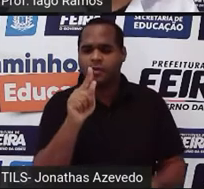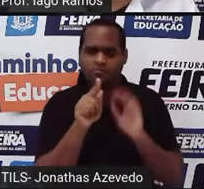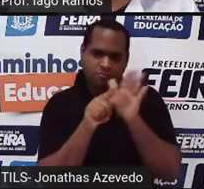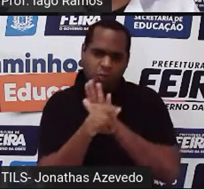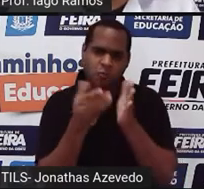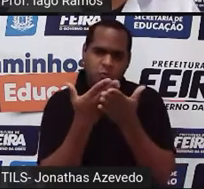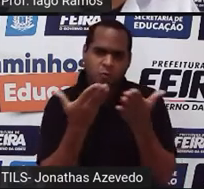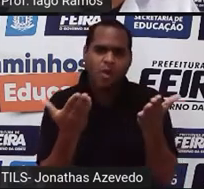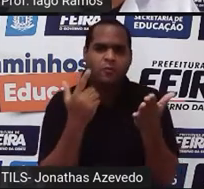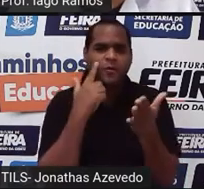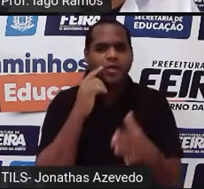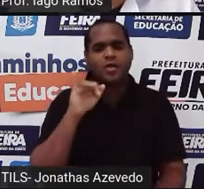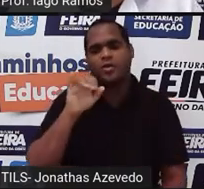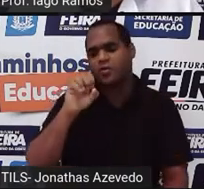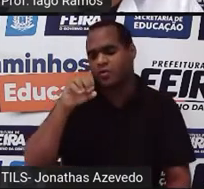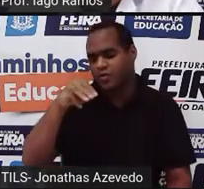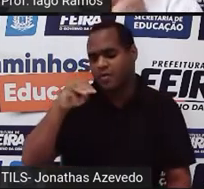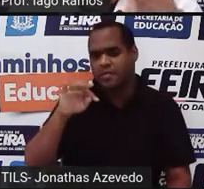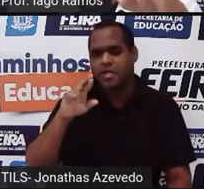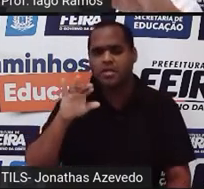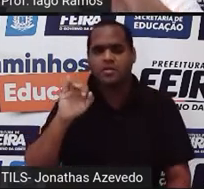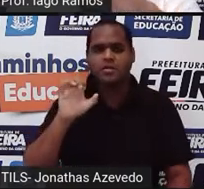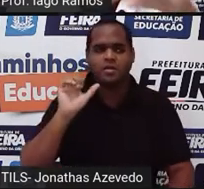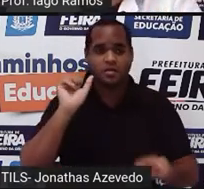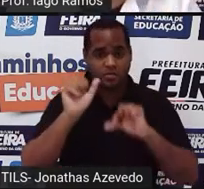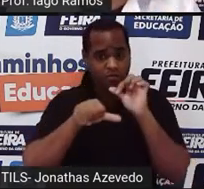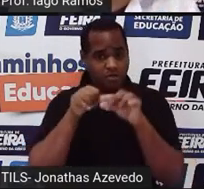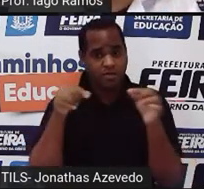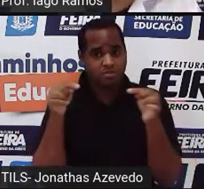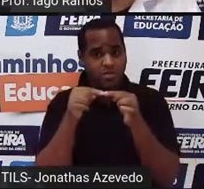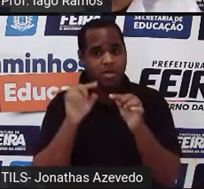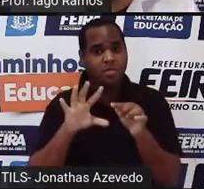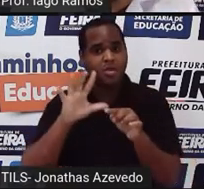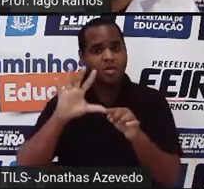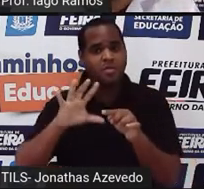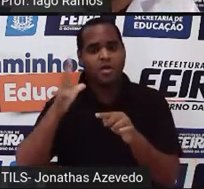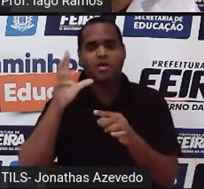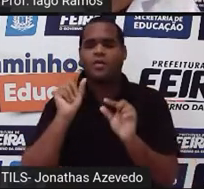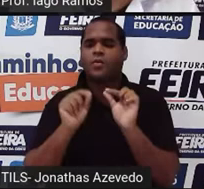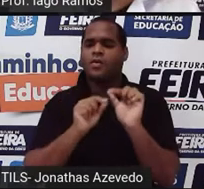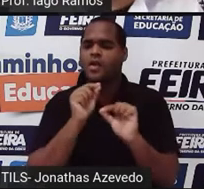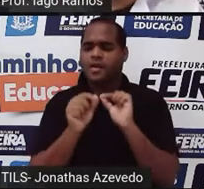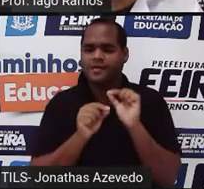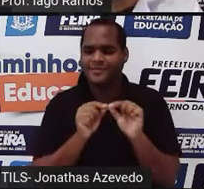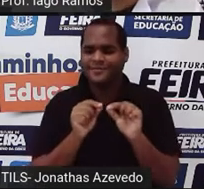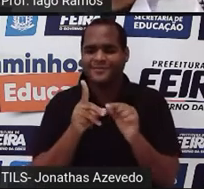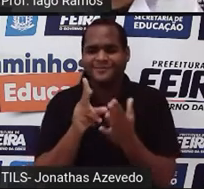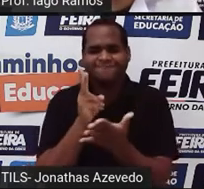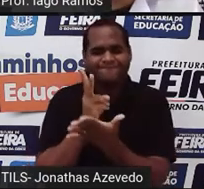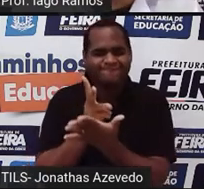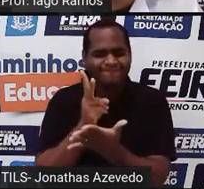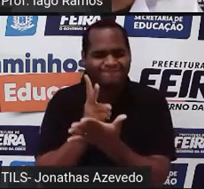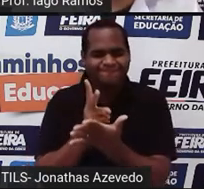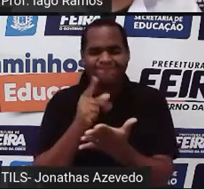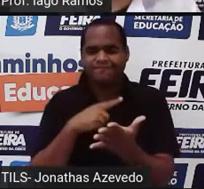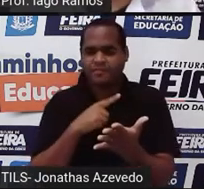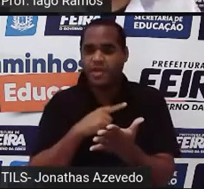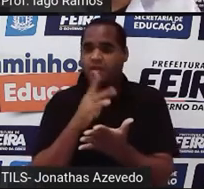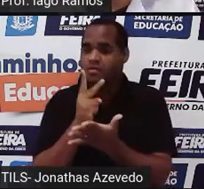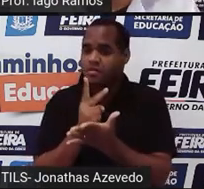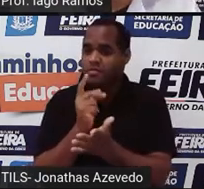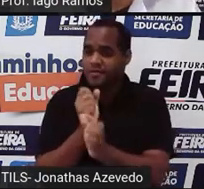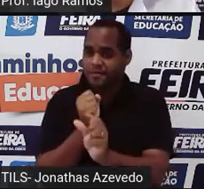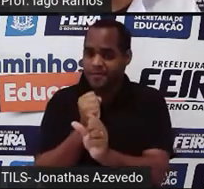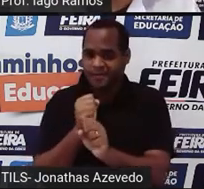pergunto qual é a isometria, eu quero saber qual é a transformação que está acontecendo ali que mantém as medidas das